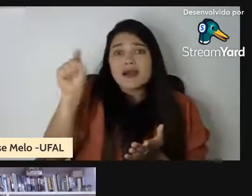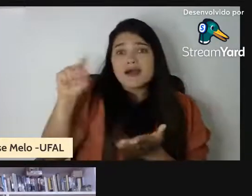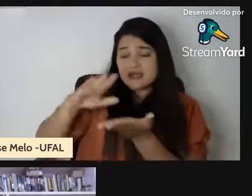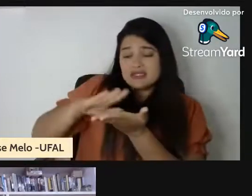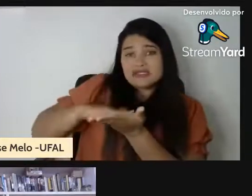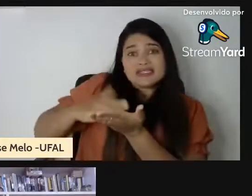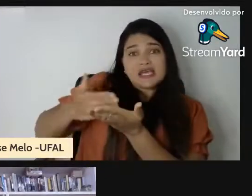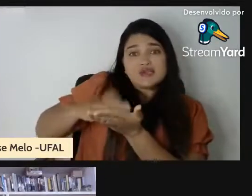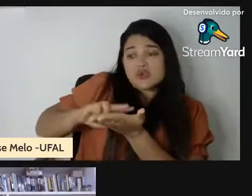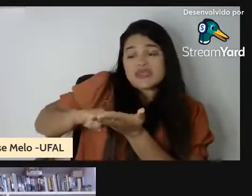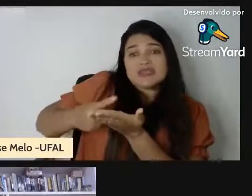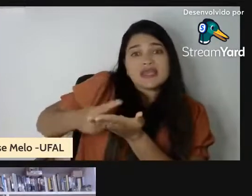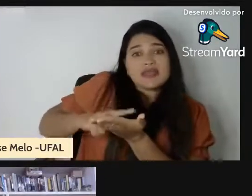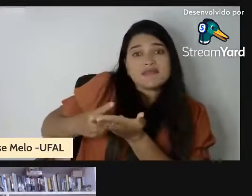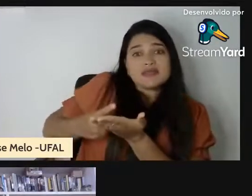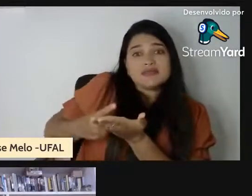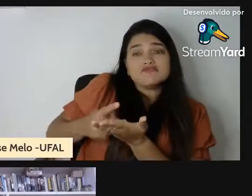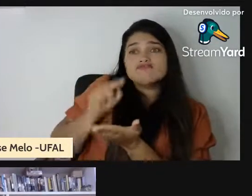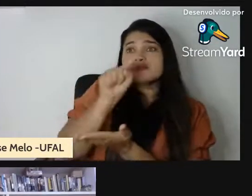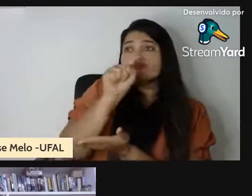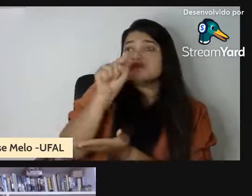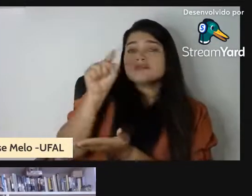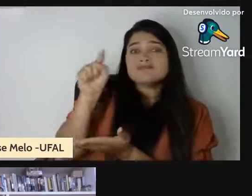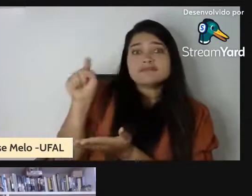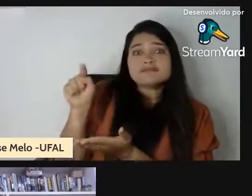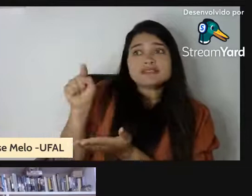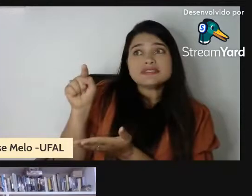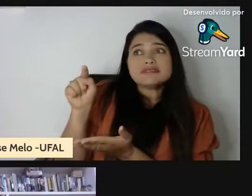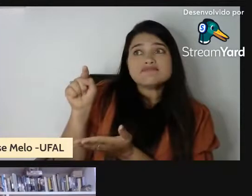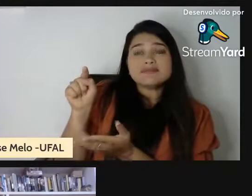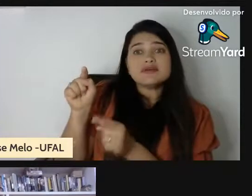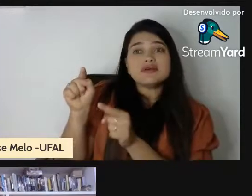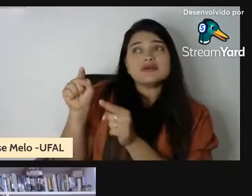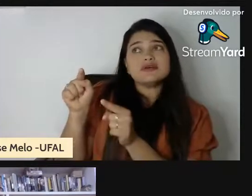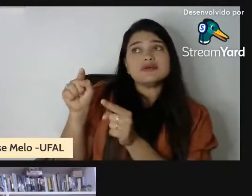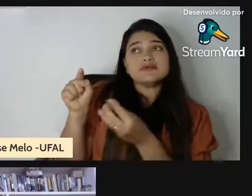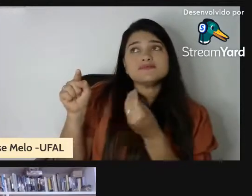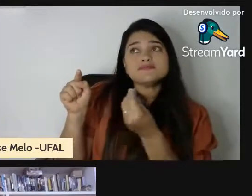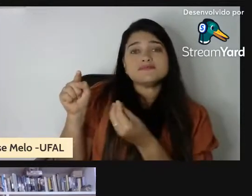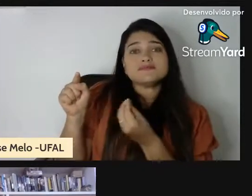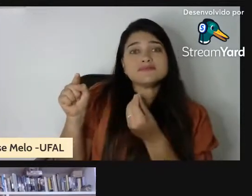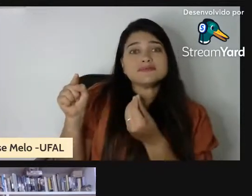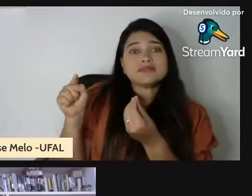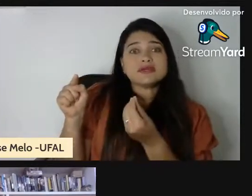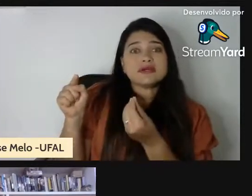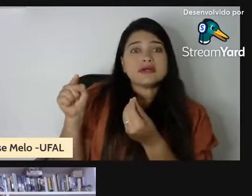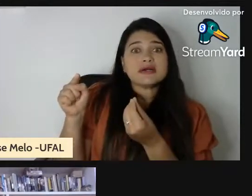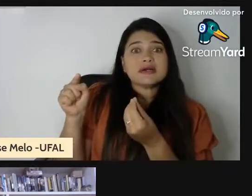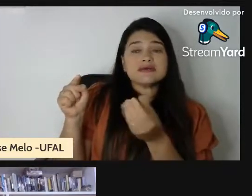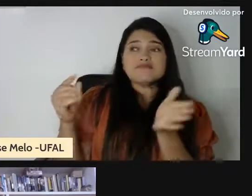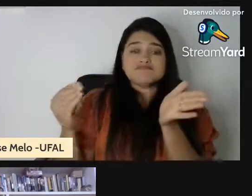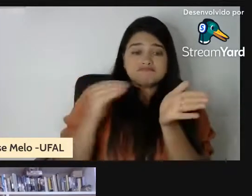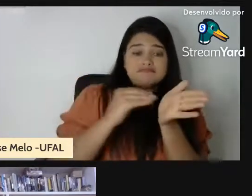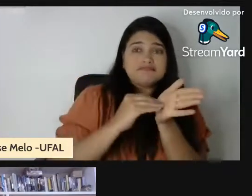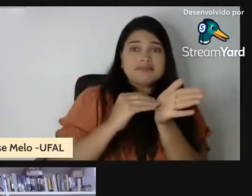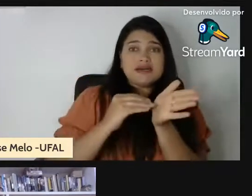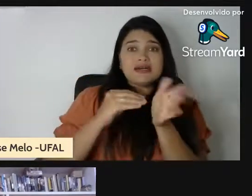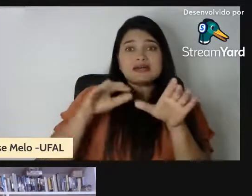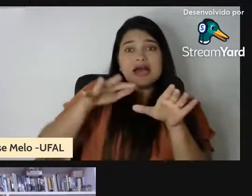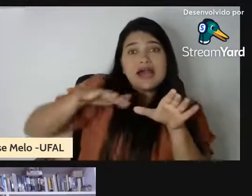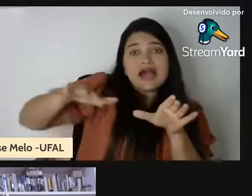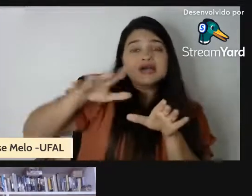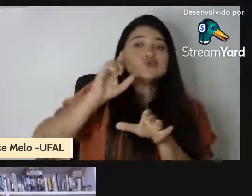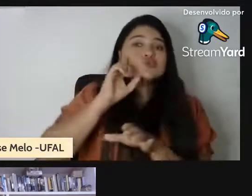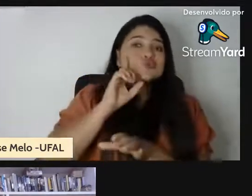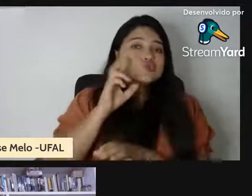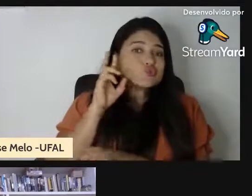decidir se o campo da surdez precisa ser apagado. Então, a minha crítica é